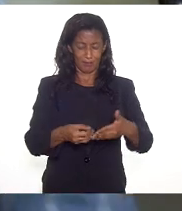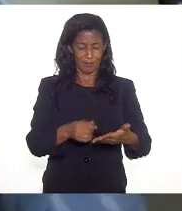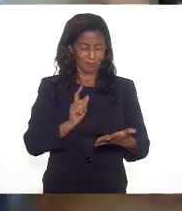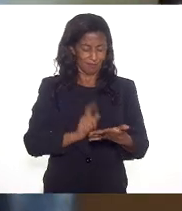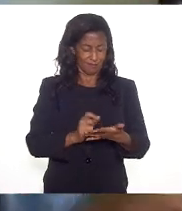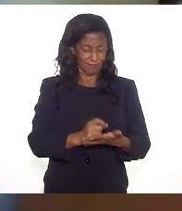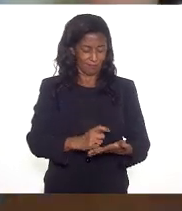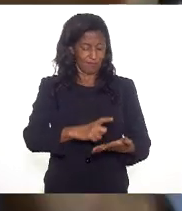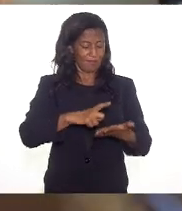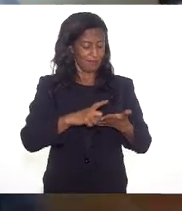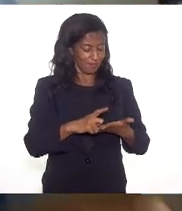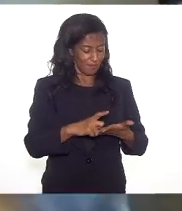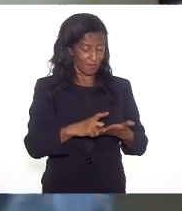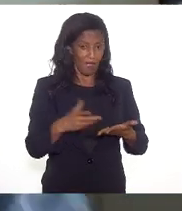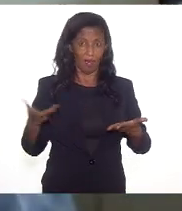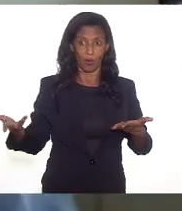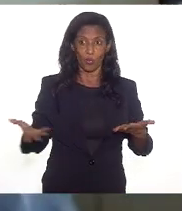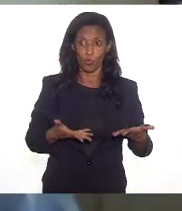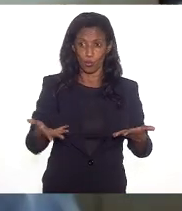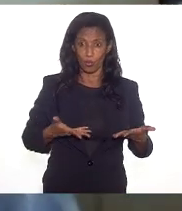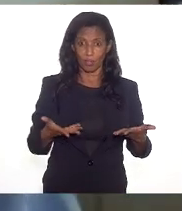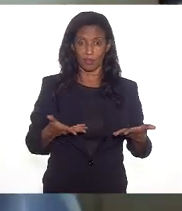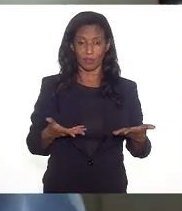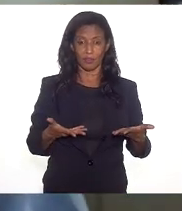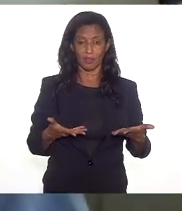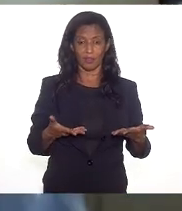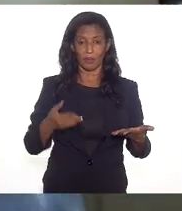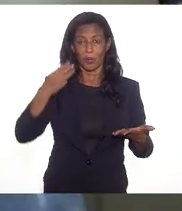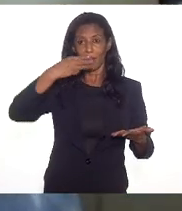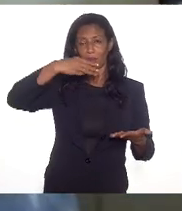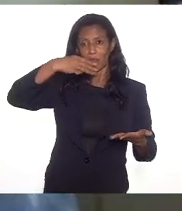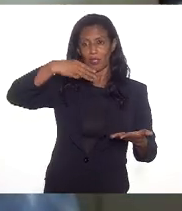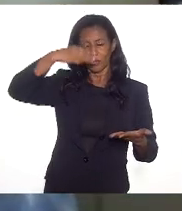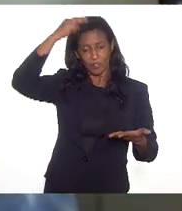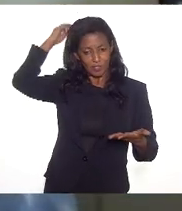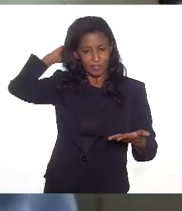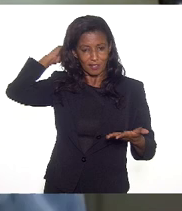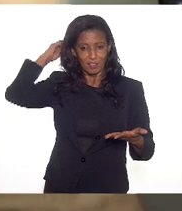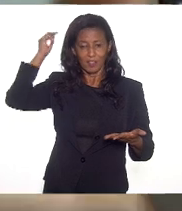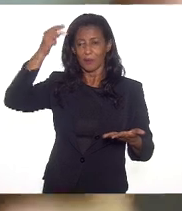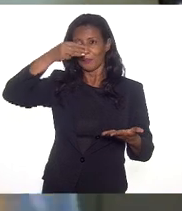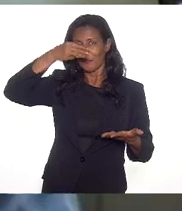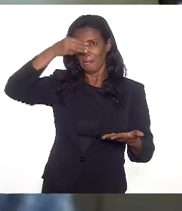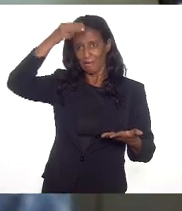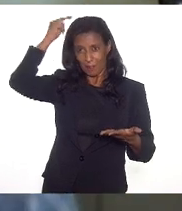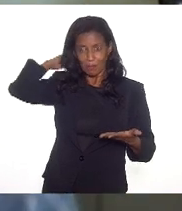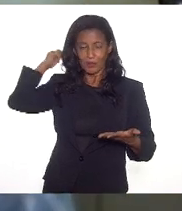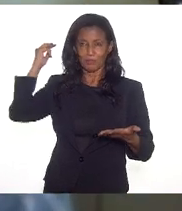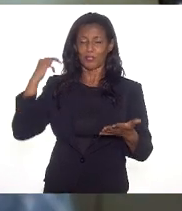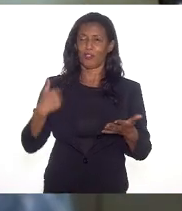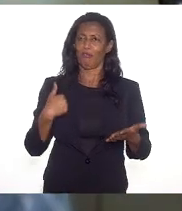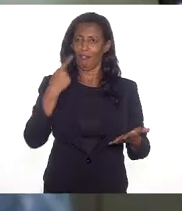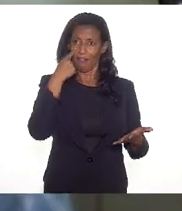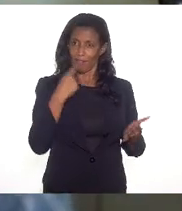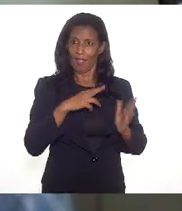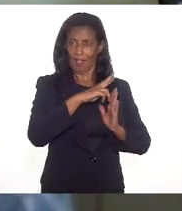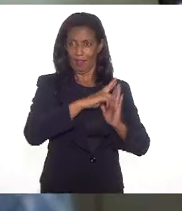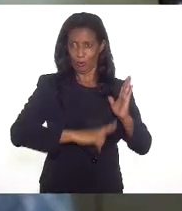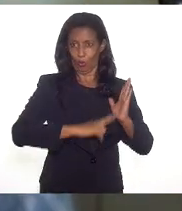mas teria dado num jornal agora, que o Márcio Pacheco, que eu acabei de ler os relatórios